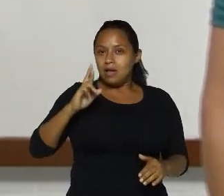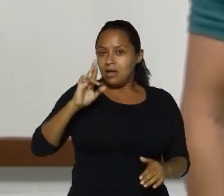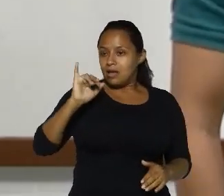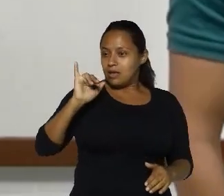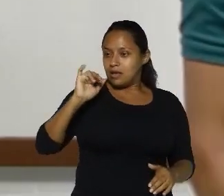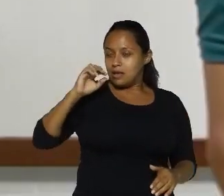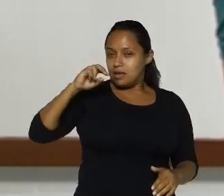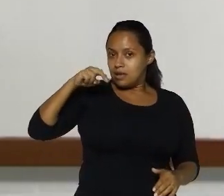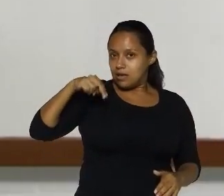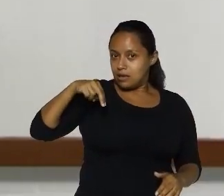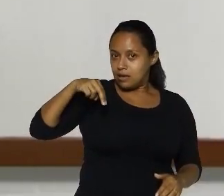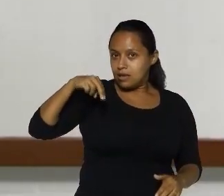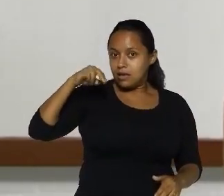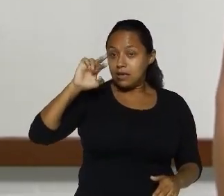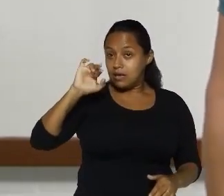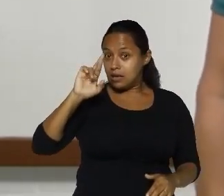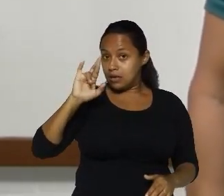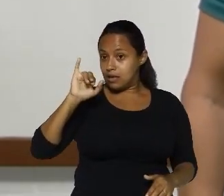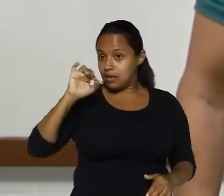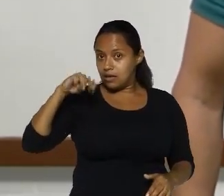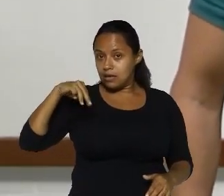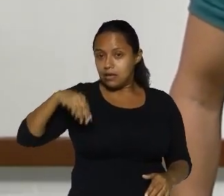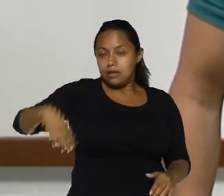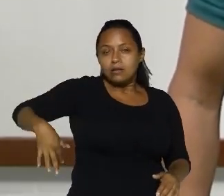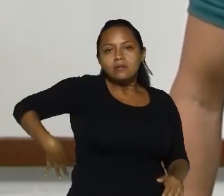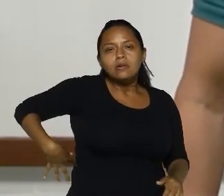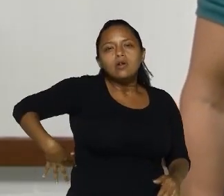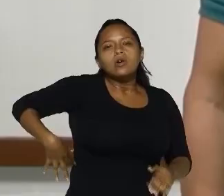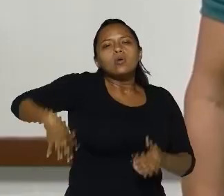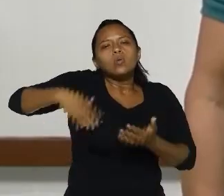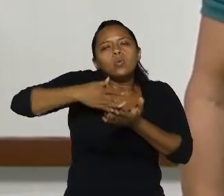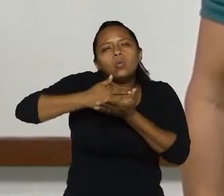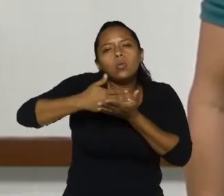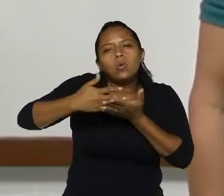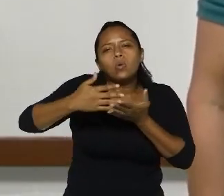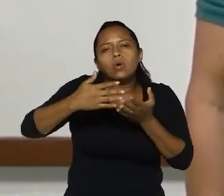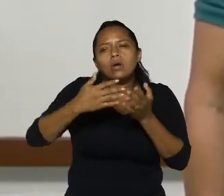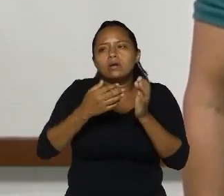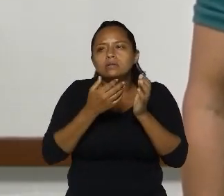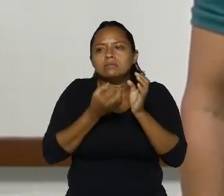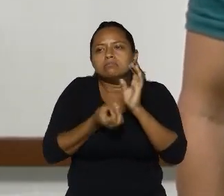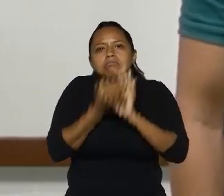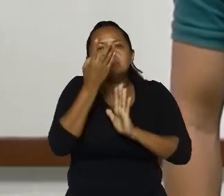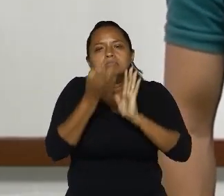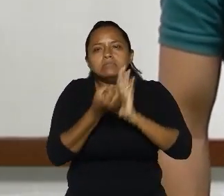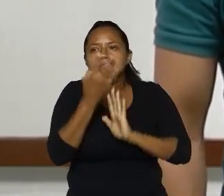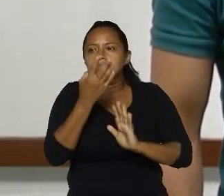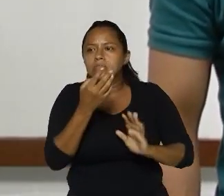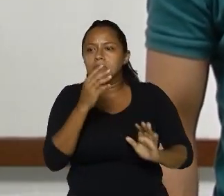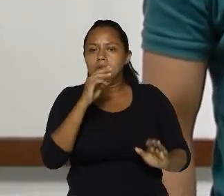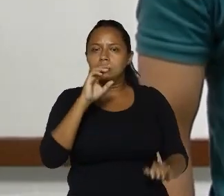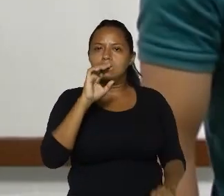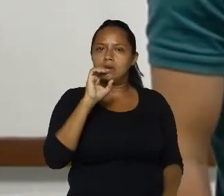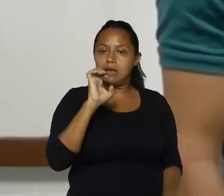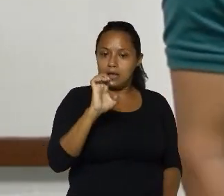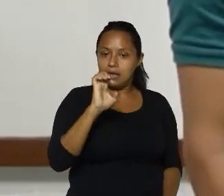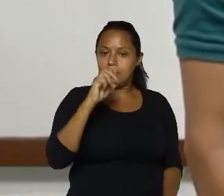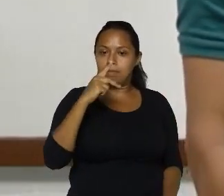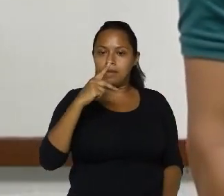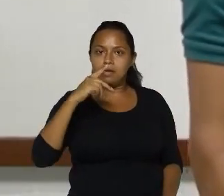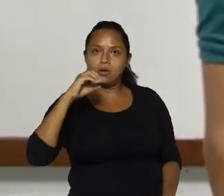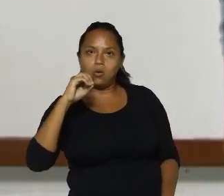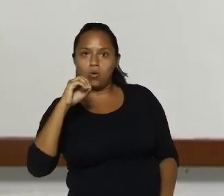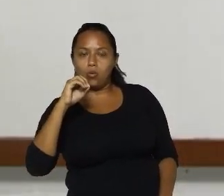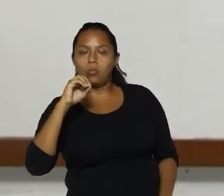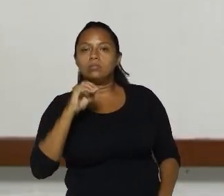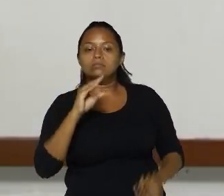vão liberar um hormônio chamado de eritropoetina, ou simplesmente o EPO. Esse